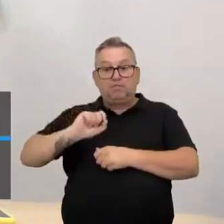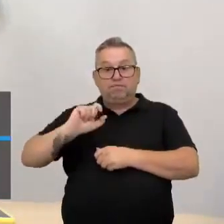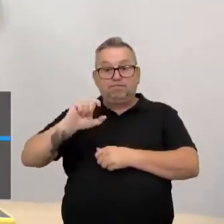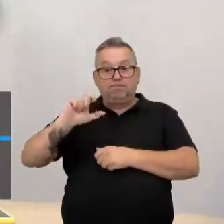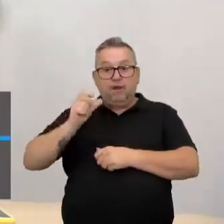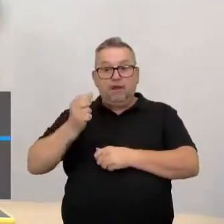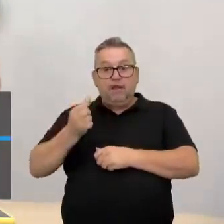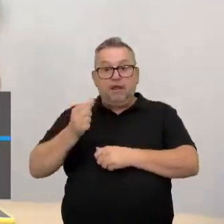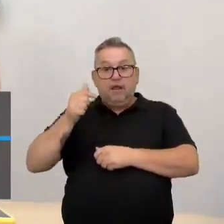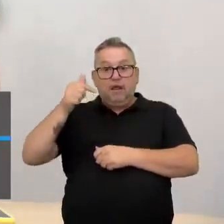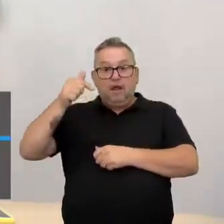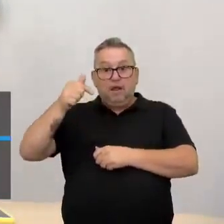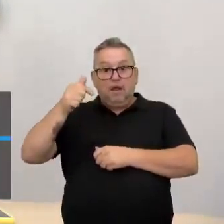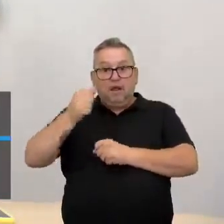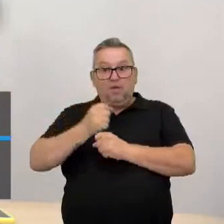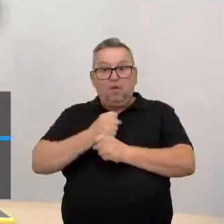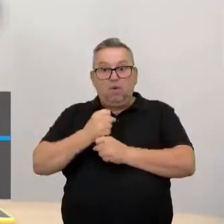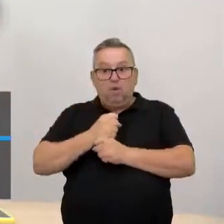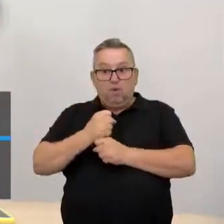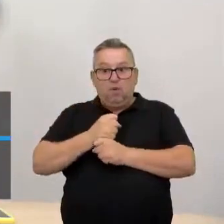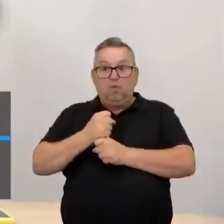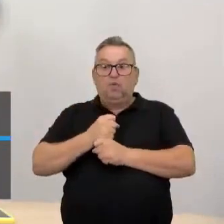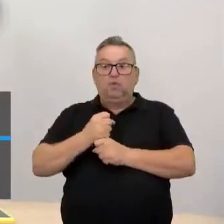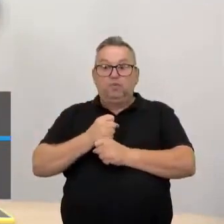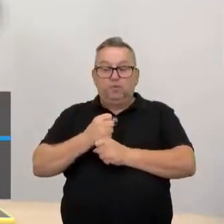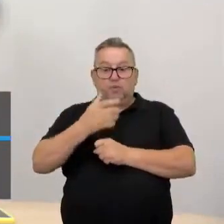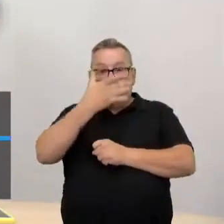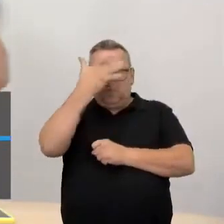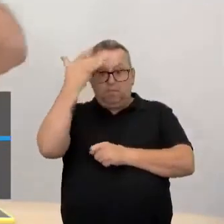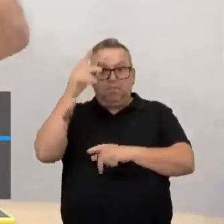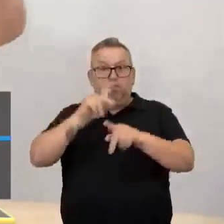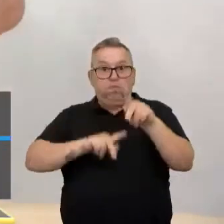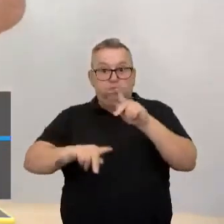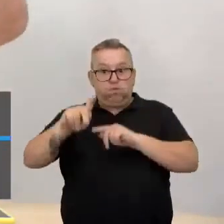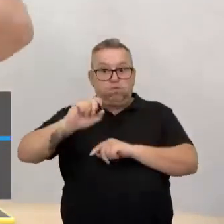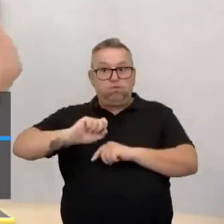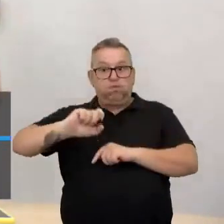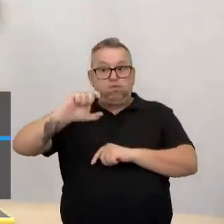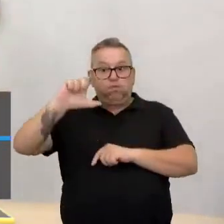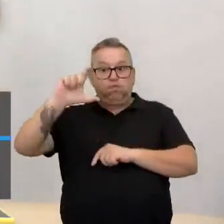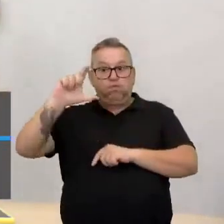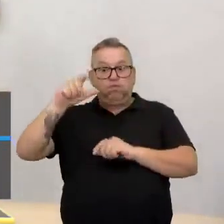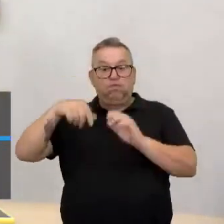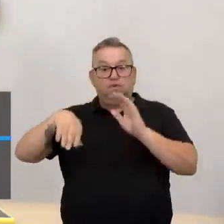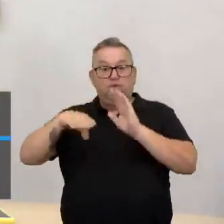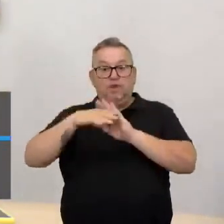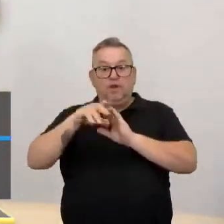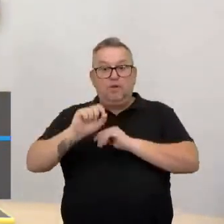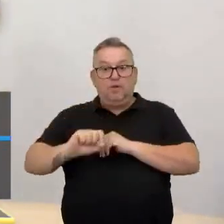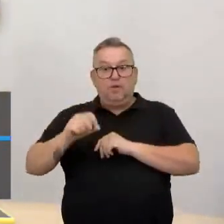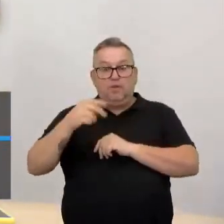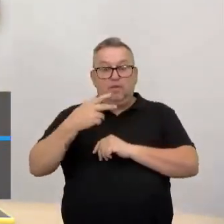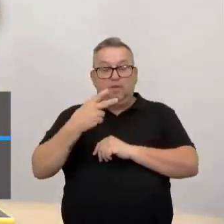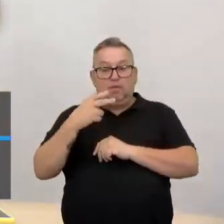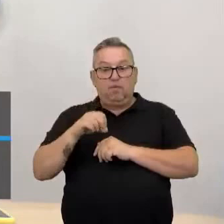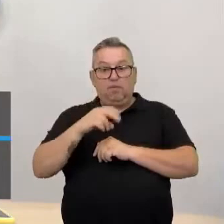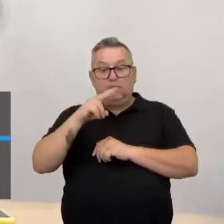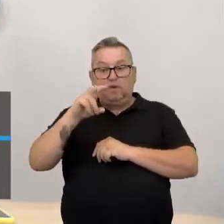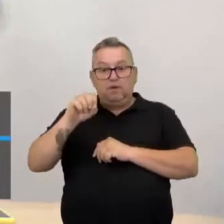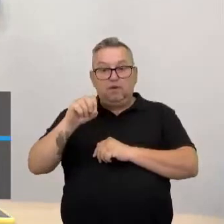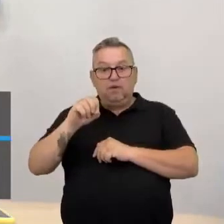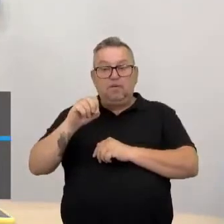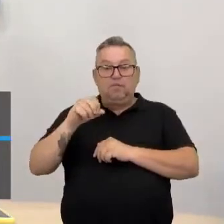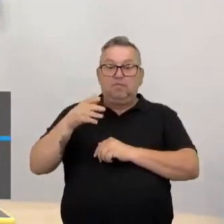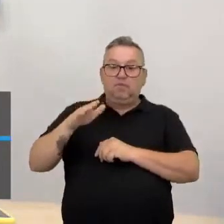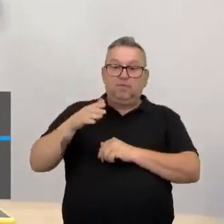6 a 7% ao ano a sua população. Tanto é que vai chegar aí no patamar aí de em 2050, até